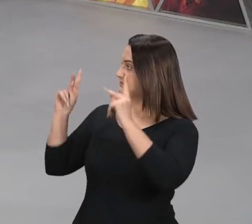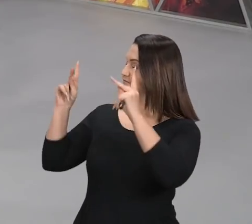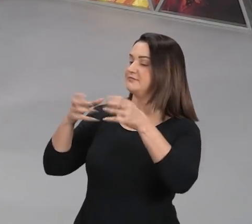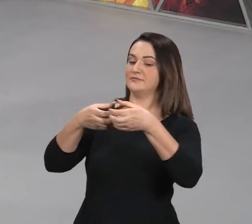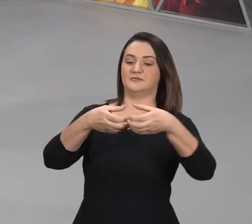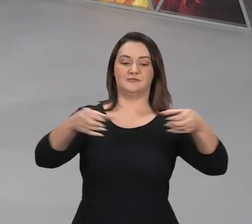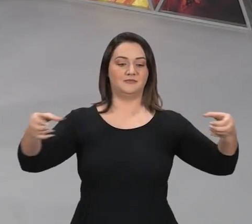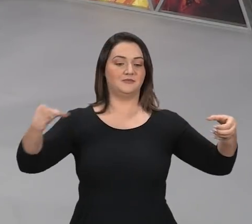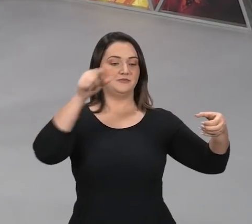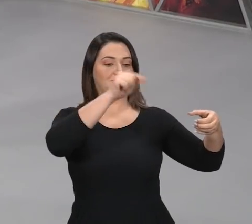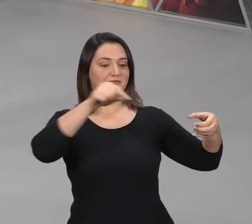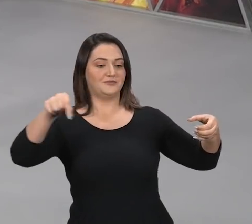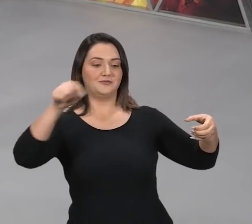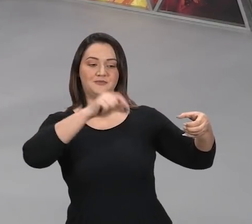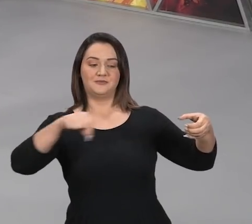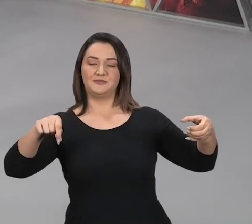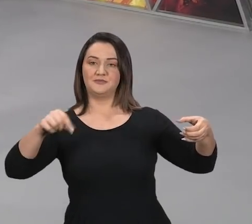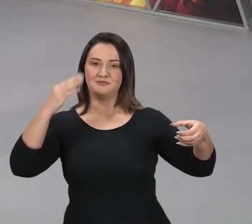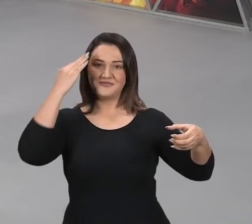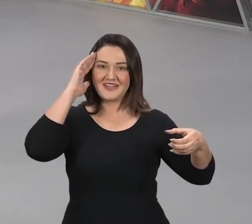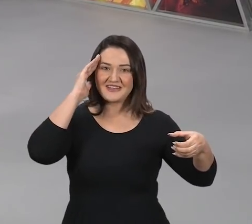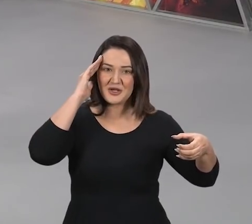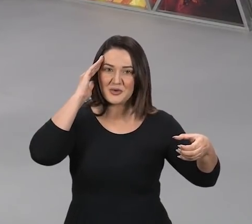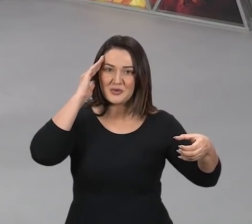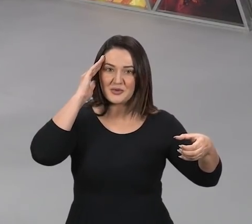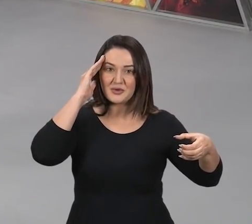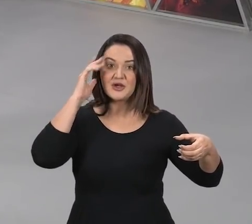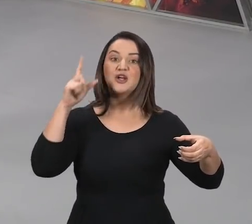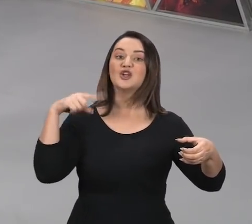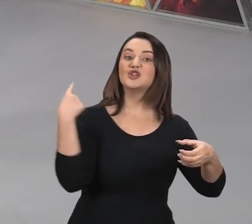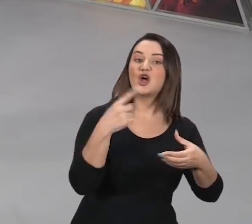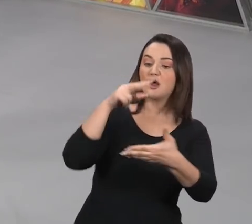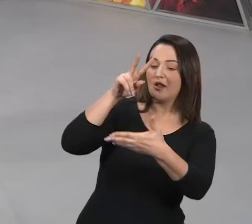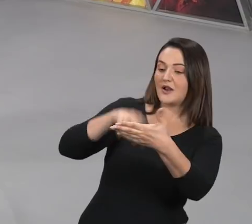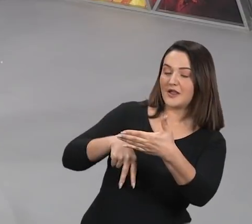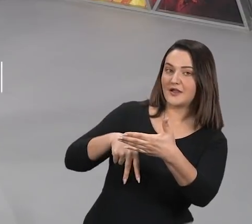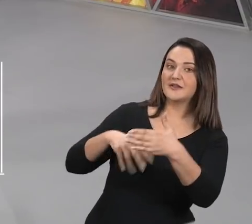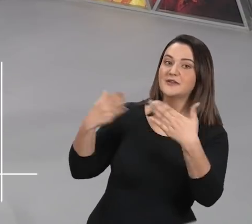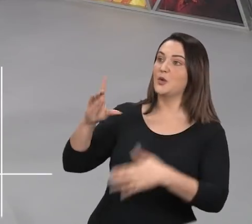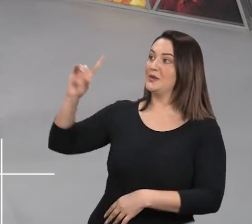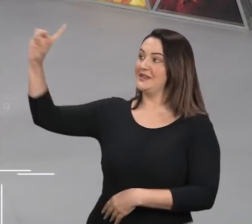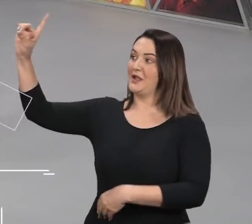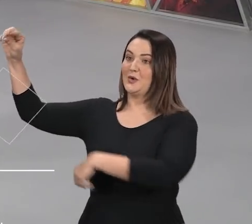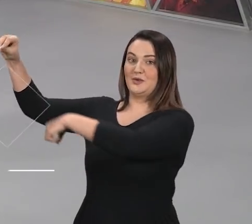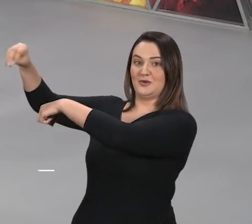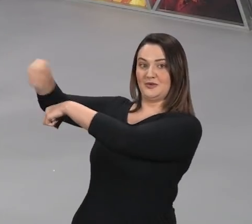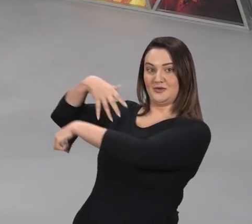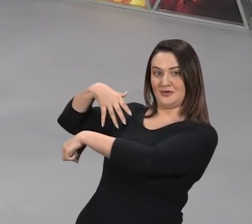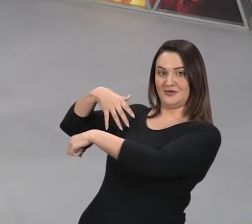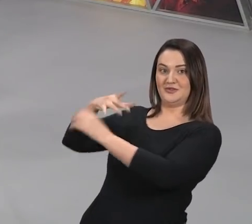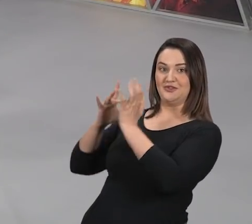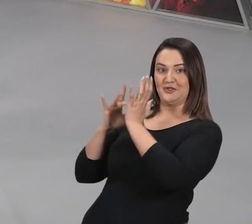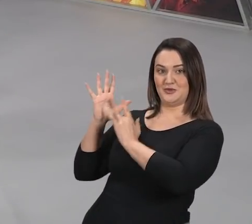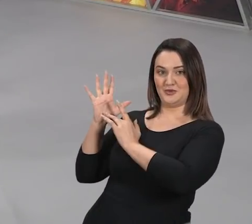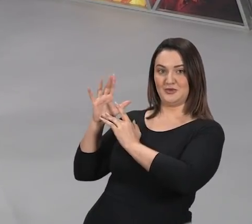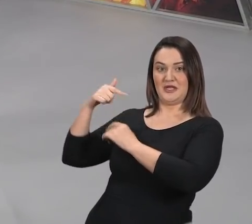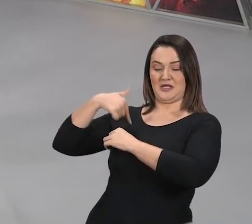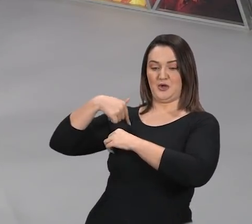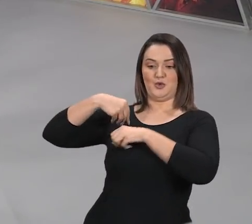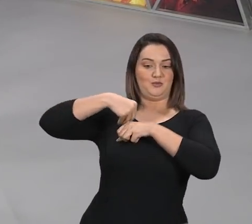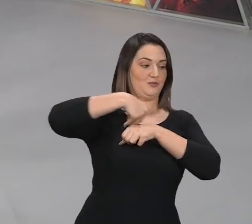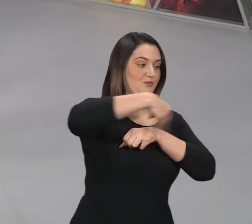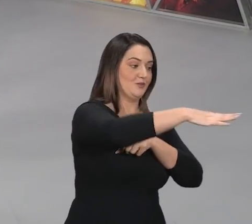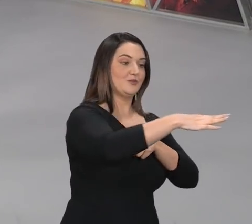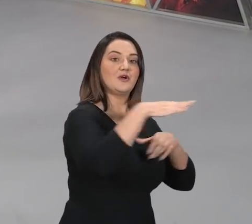amigos. Entendeu ou não? Olha que interessante isso. Vamos de novo. Deus revelou a Jesus.